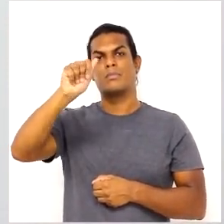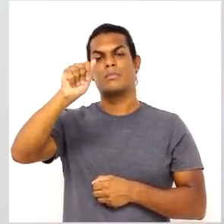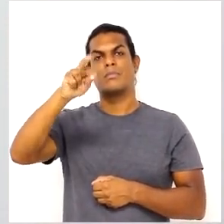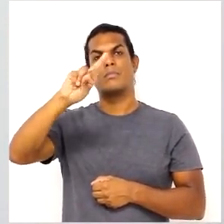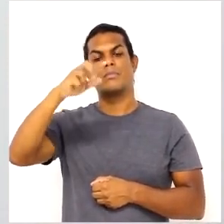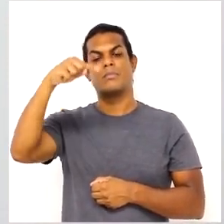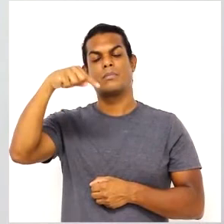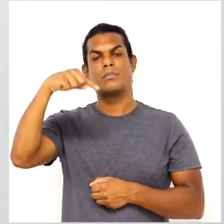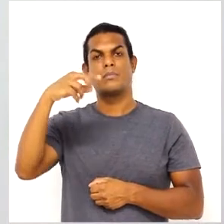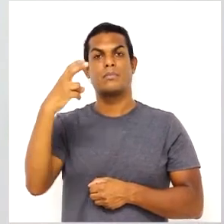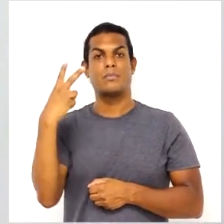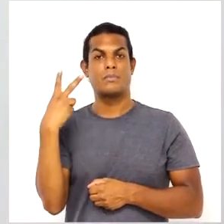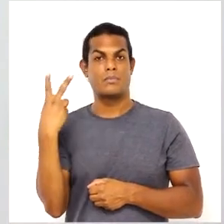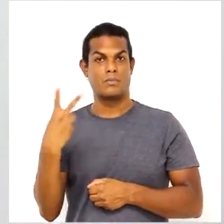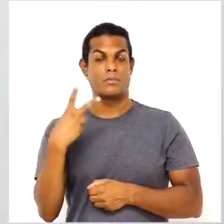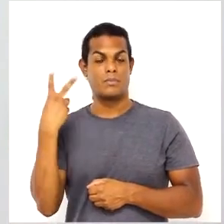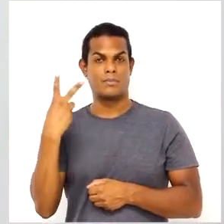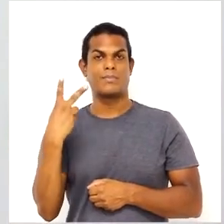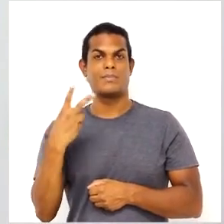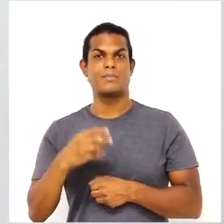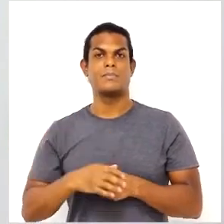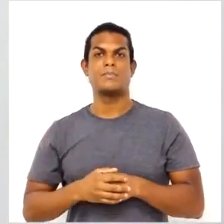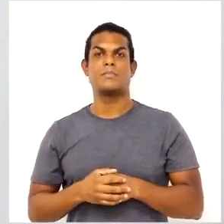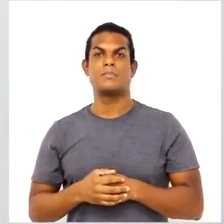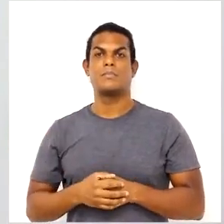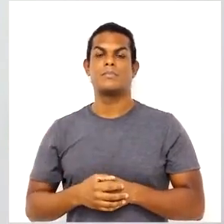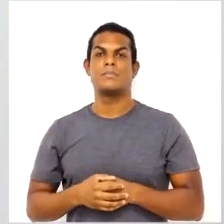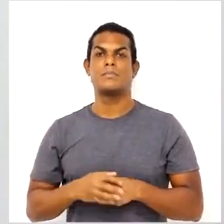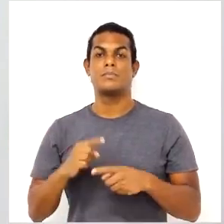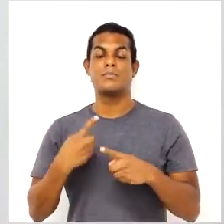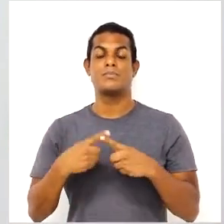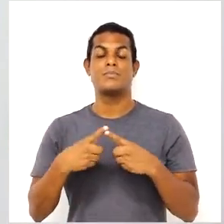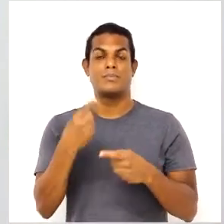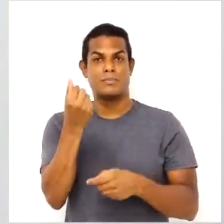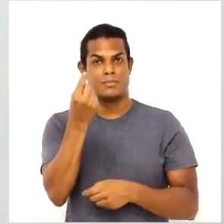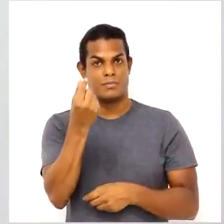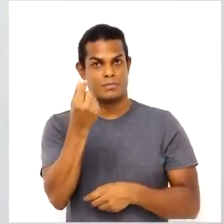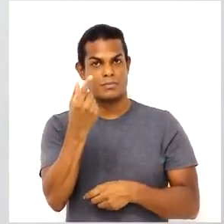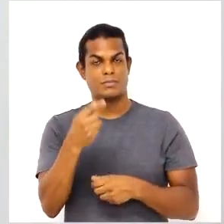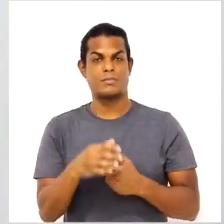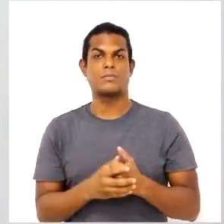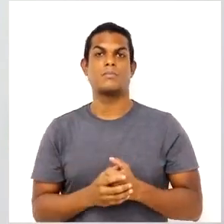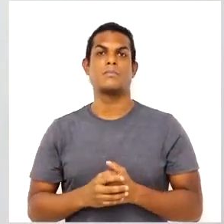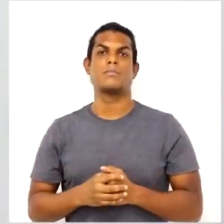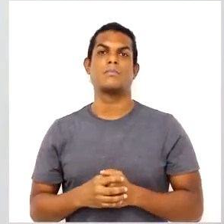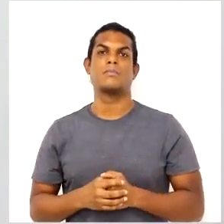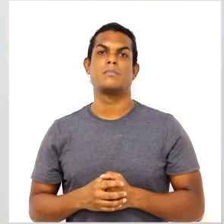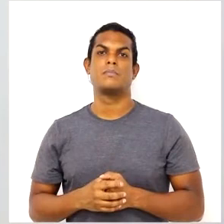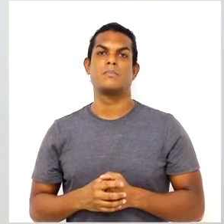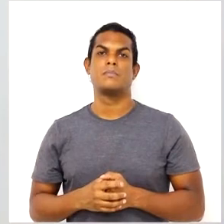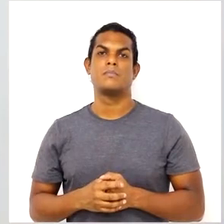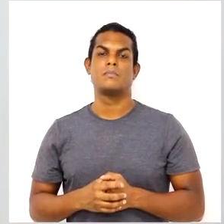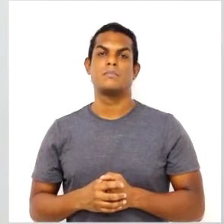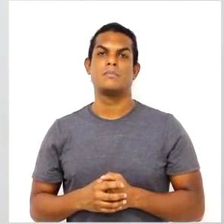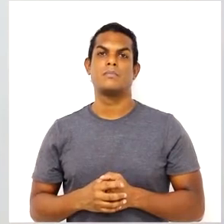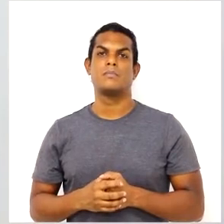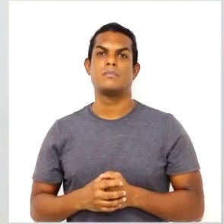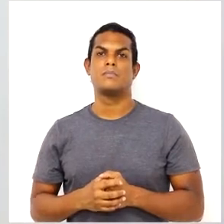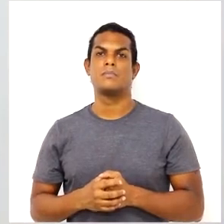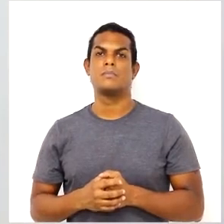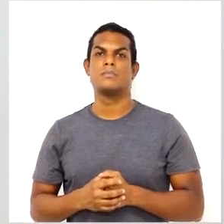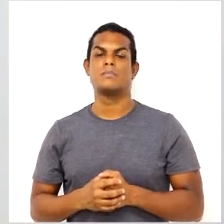772,22 é um valor monetário. Basta agora que